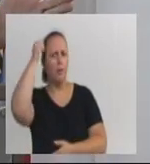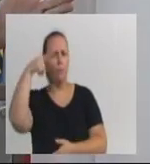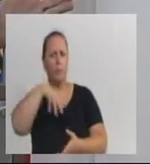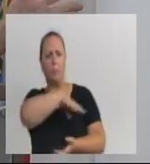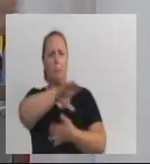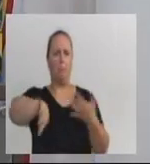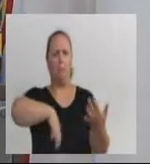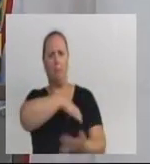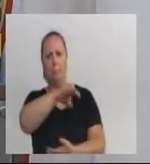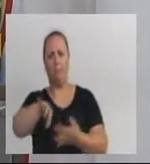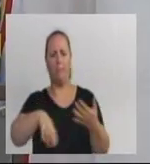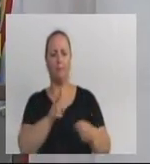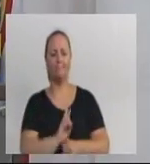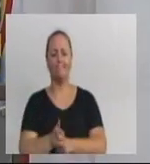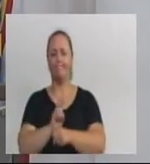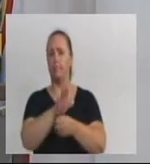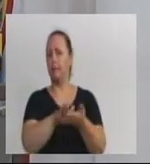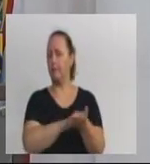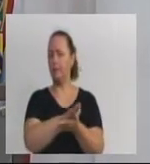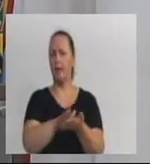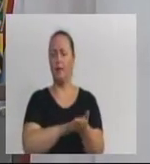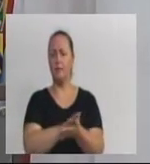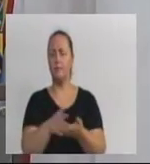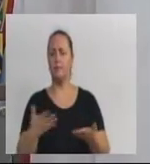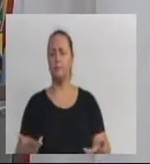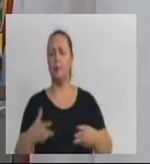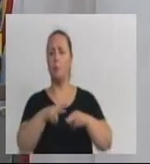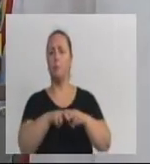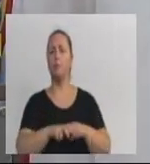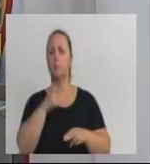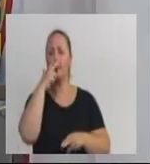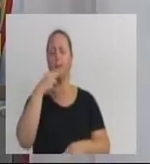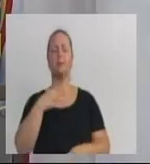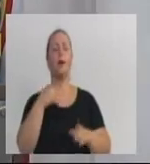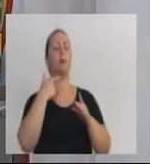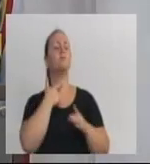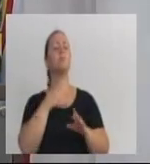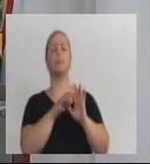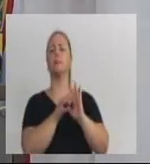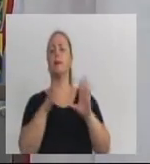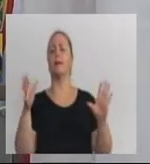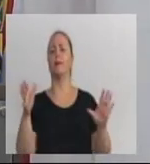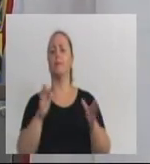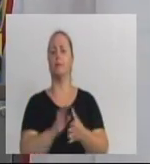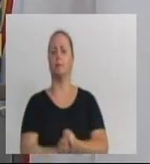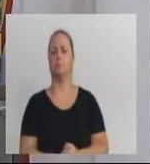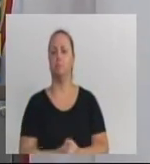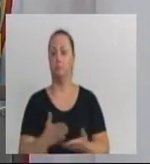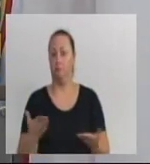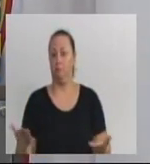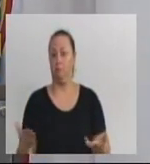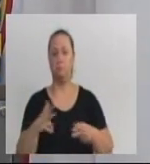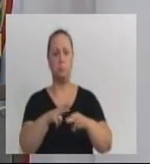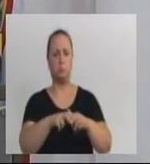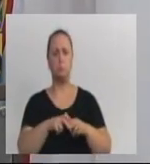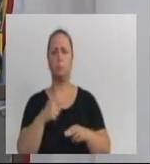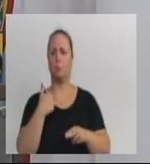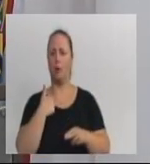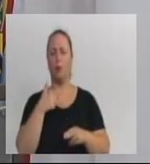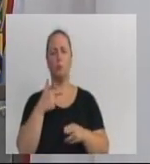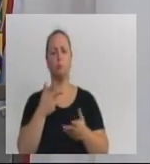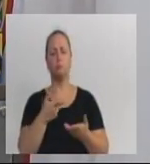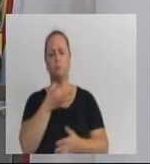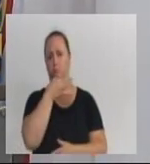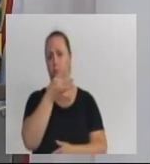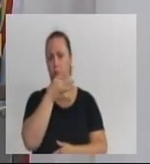fiscaliza. Por isso que eles fazem o que querem. Inclusive, vou até sugerir de 2-1. Com essa casa aqui, faz uma proposta de